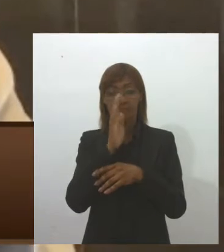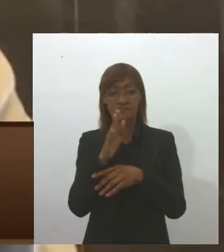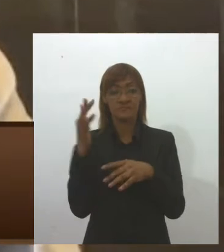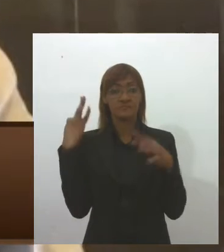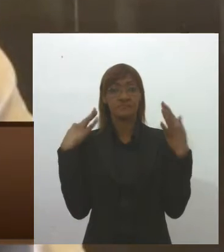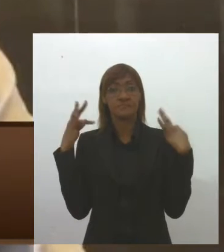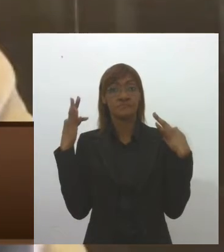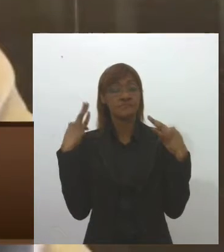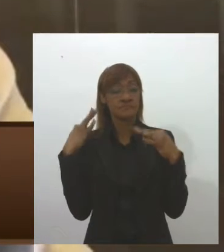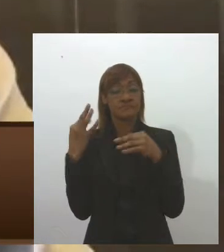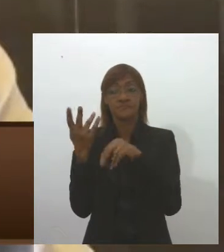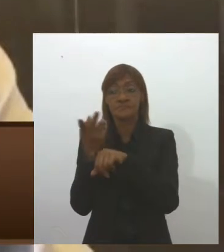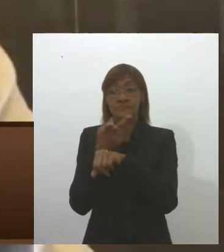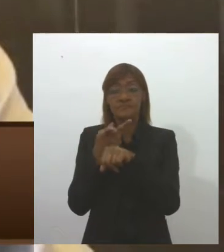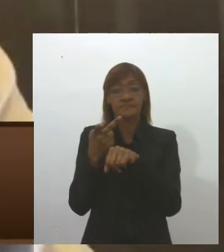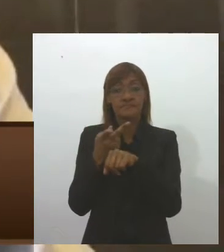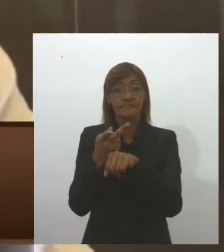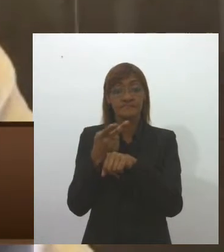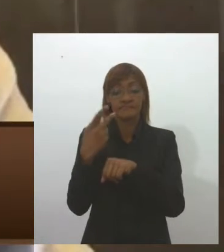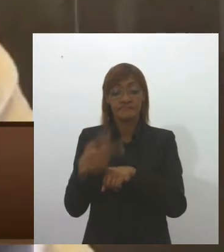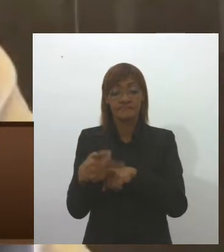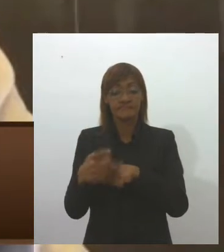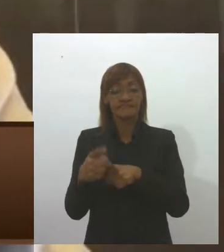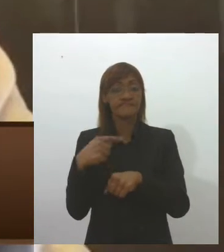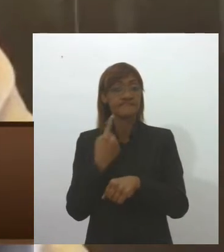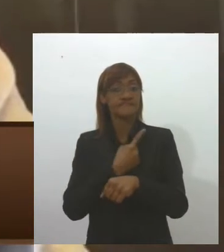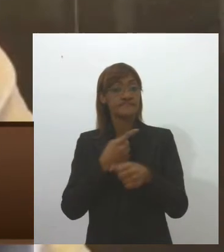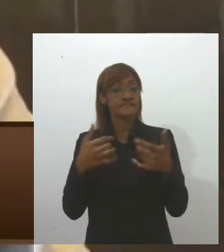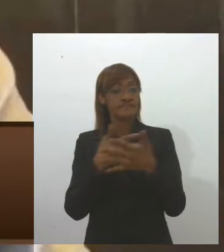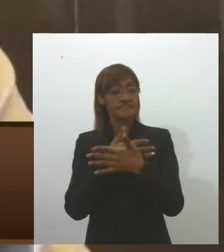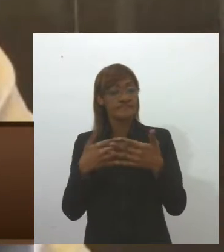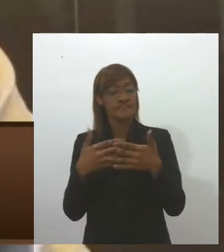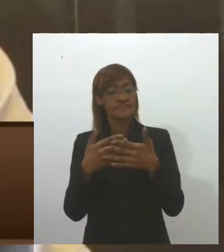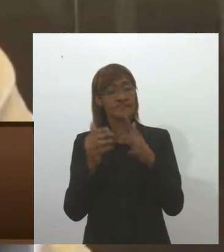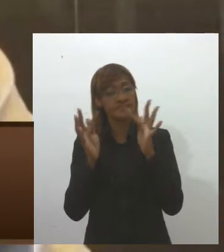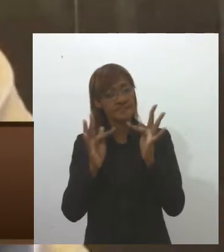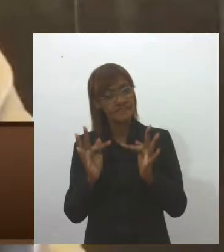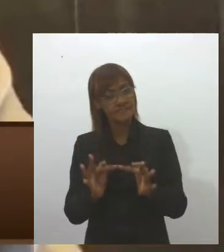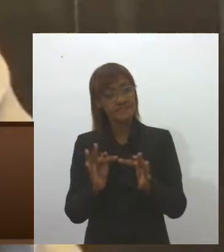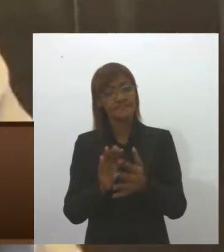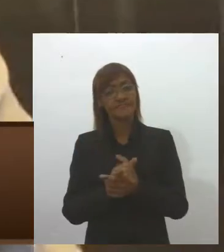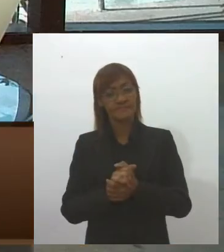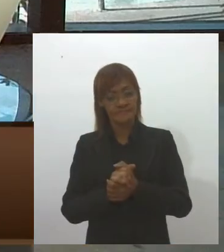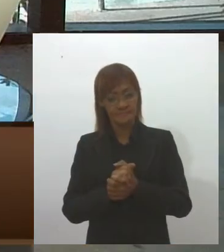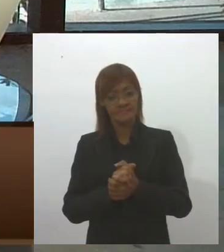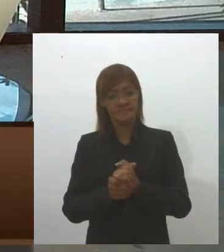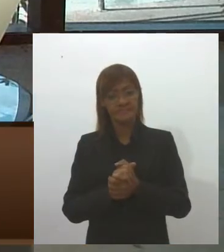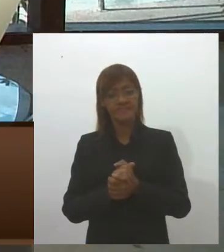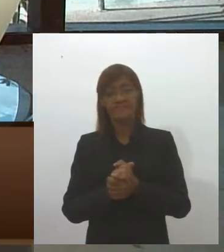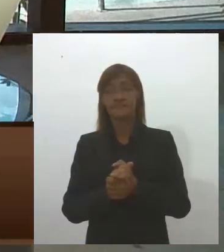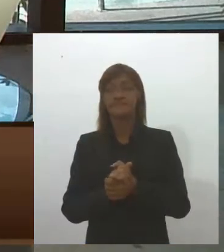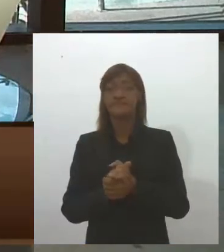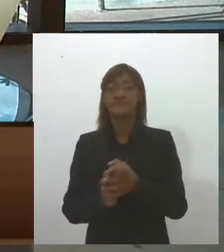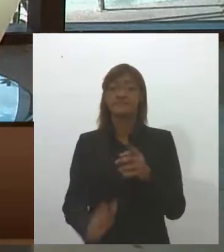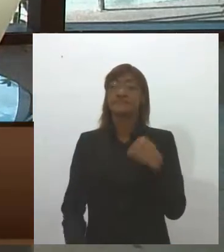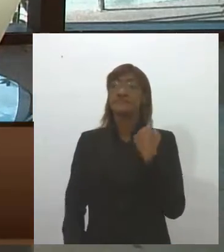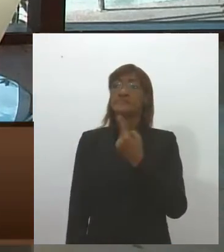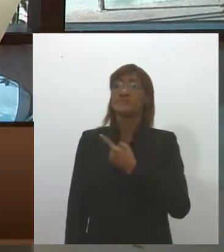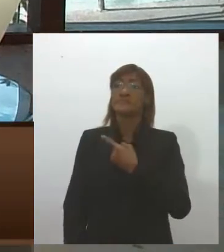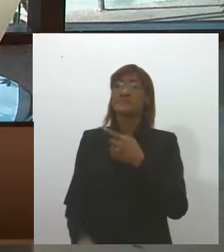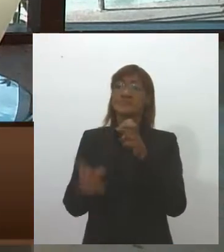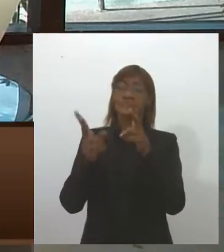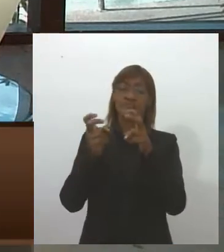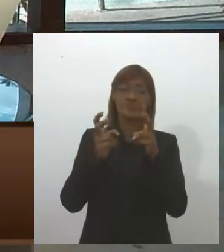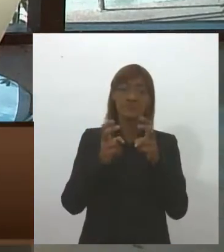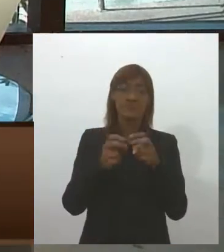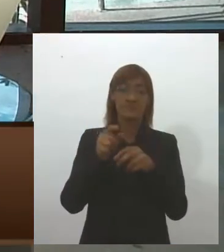procurando o nosso destino. Isso é muito satisfatório para a gente que trabalha com turismo. E a gente vê essa integração, como você